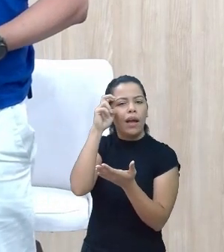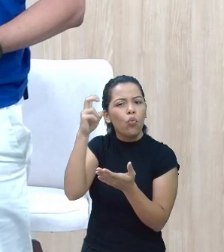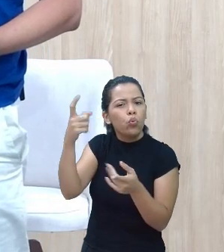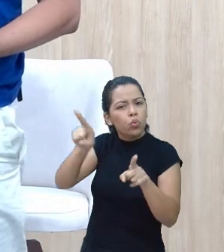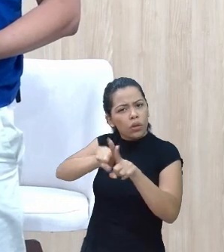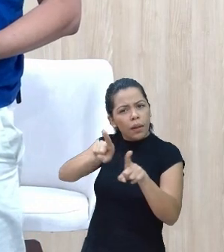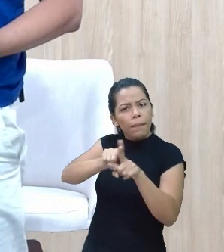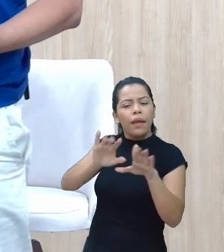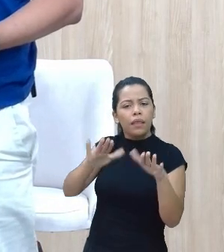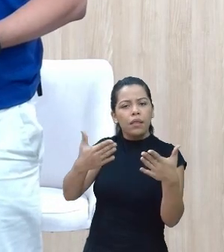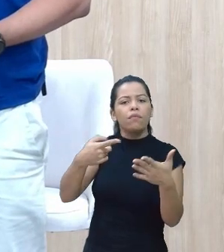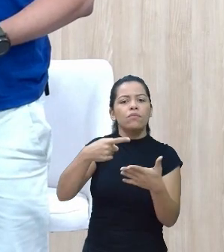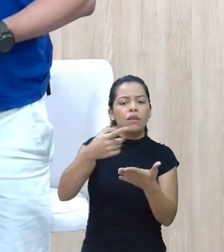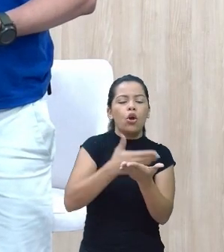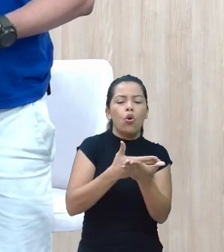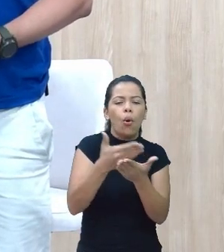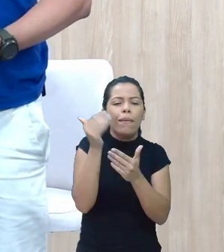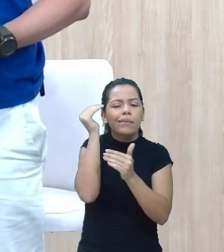seu pensamento,